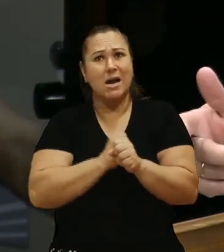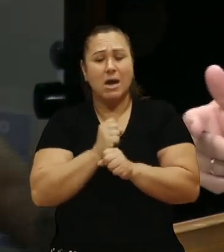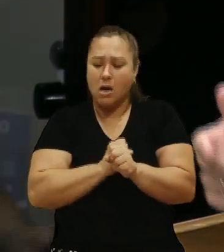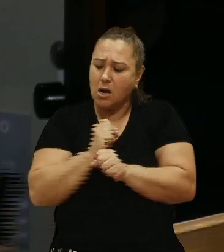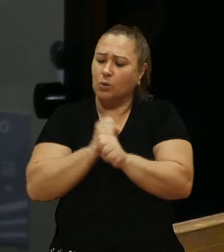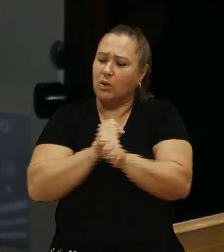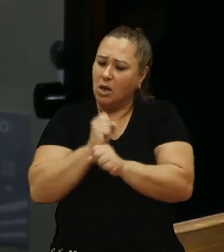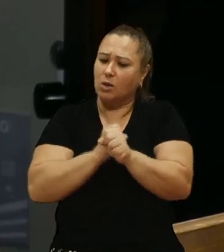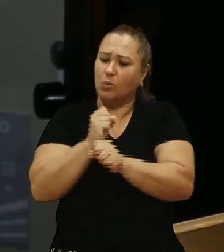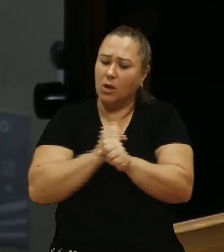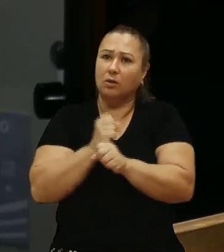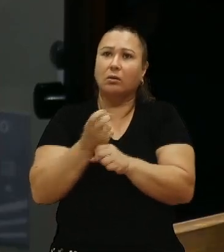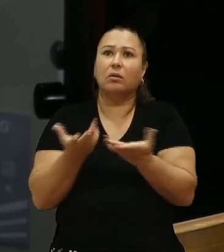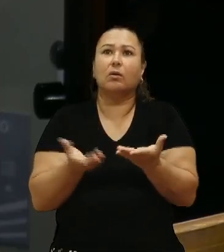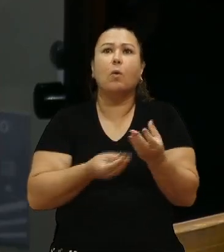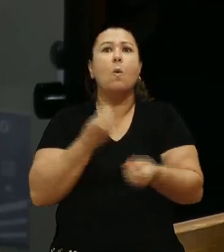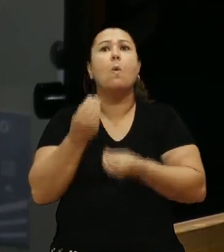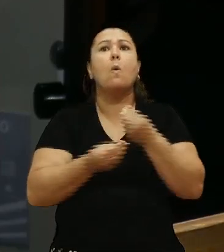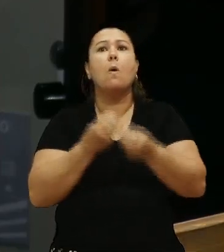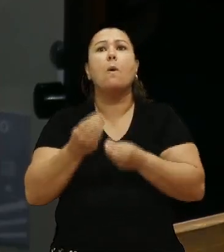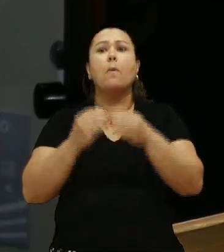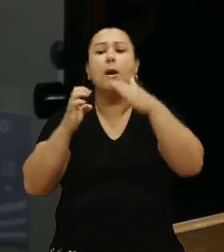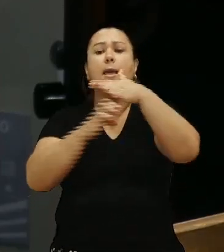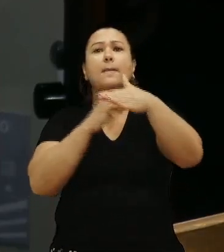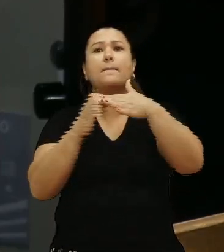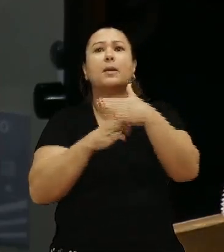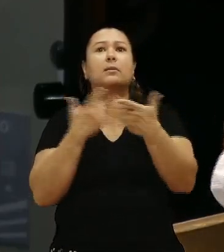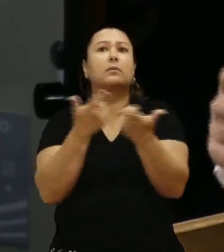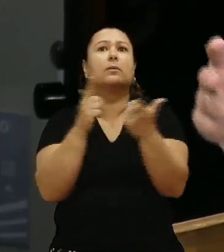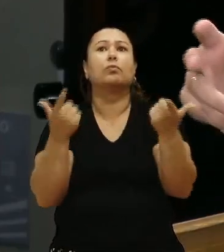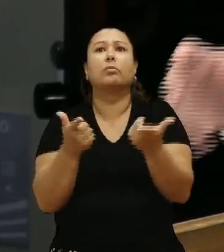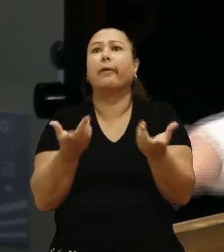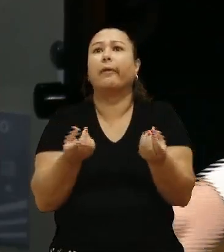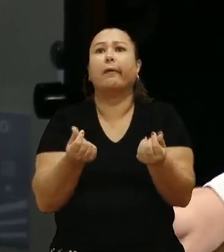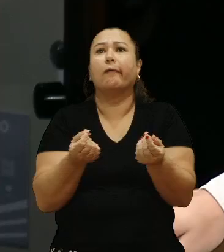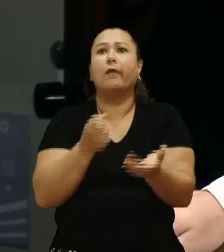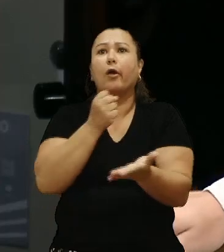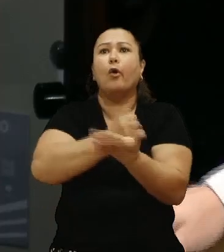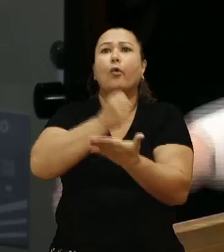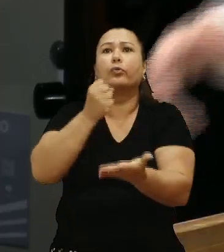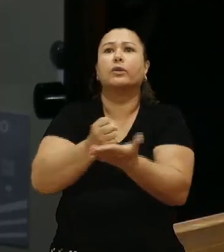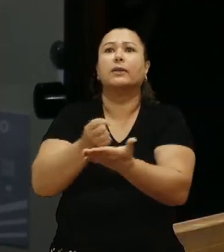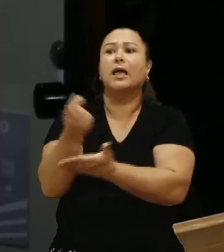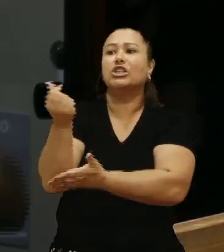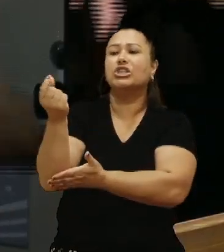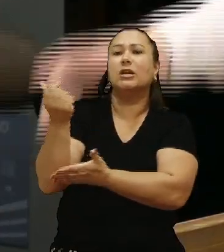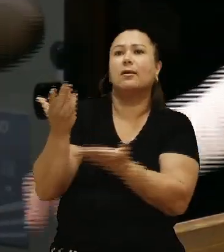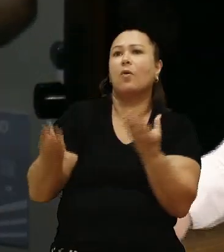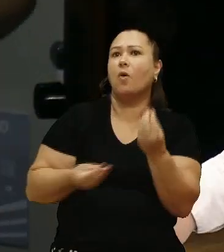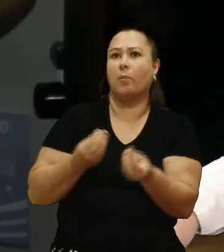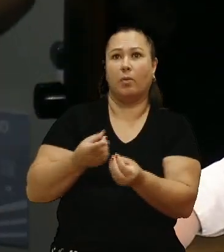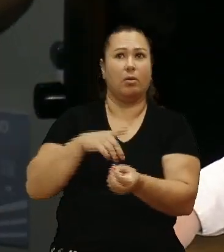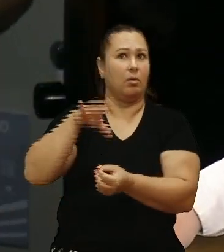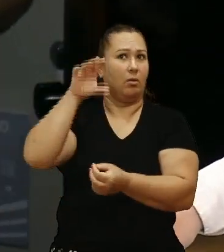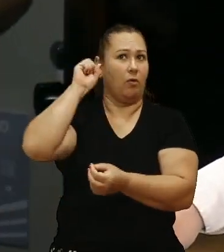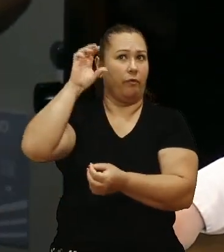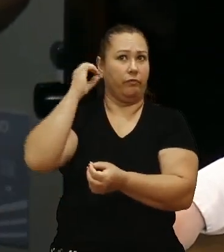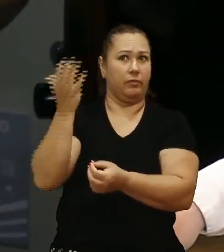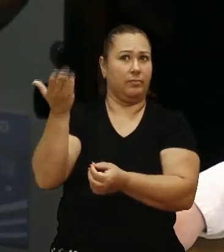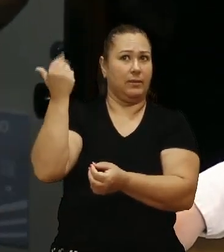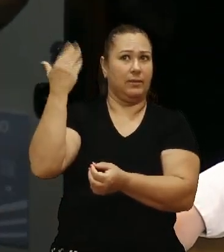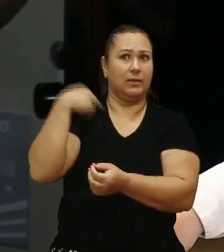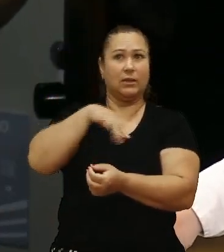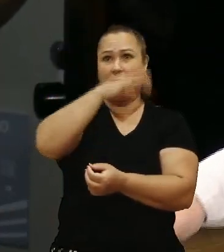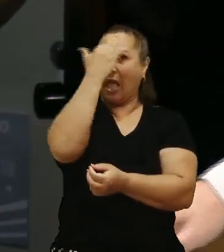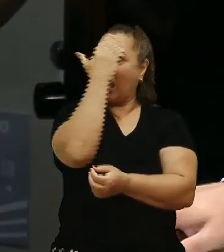e anos, porque como uma empresa pública sem patrimônio vai promover a contratação de empréstimo? Eu ouvi na eleição, vereadora Daiane, o